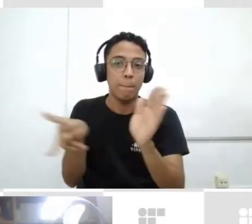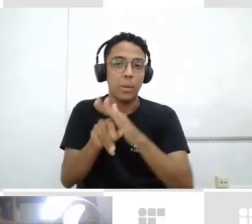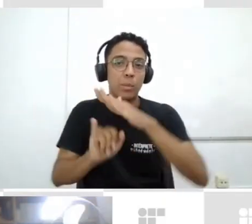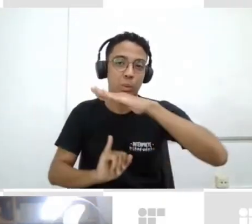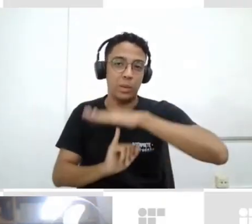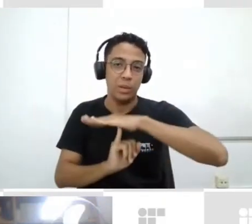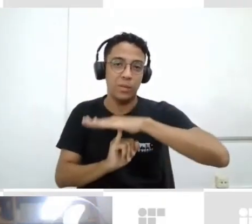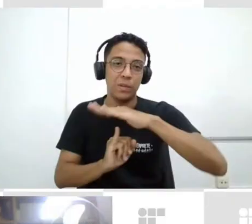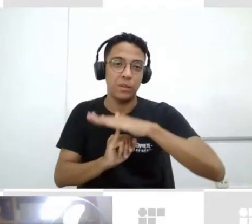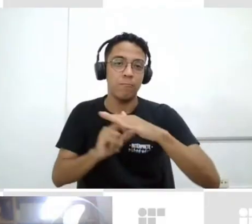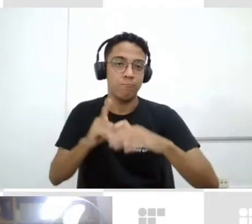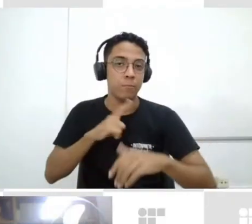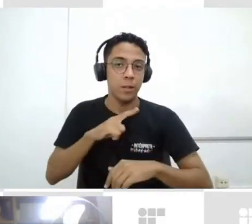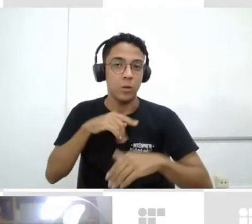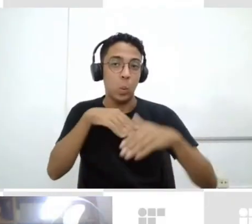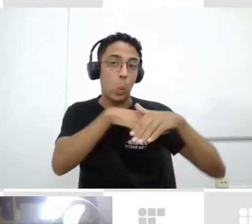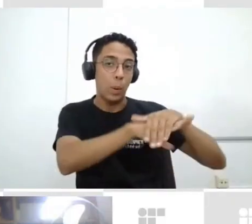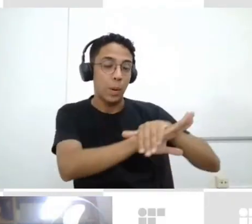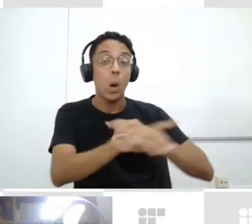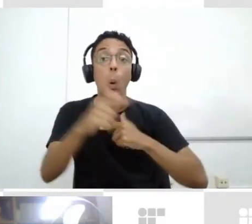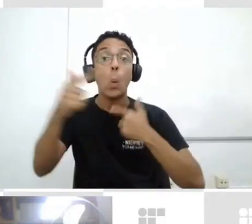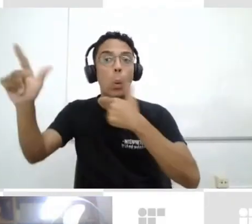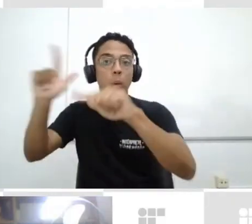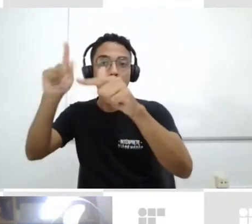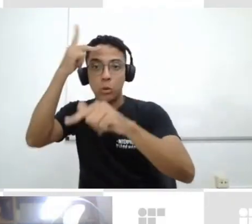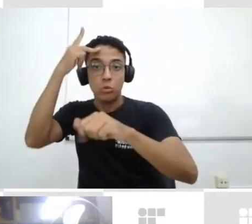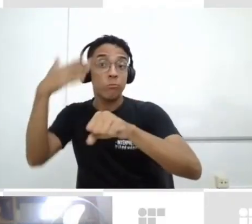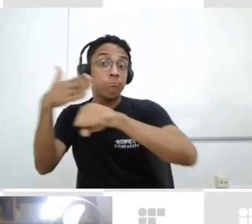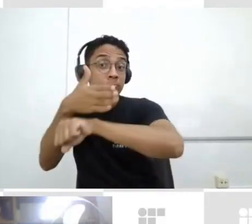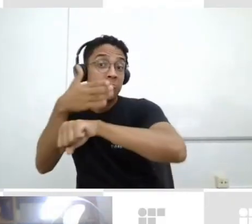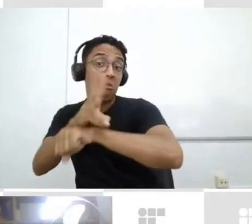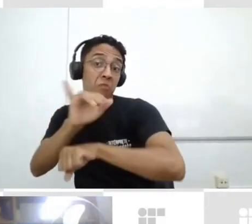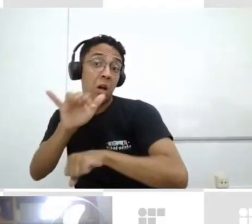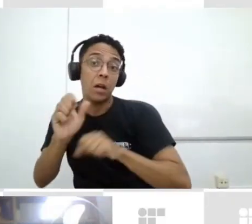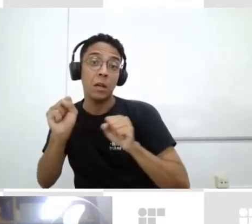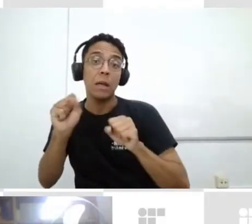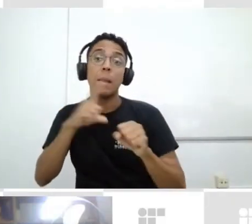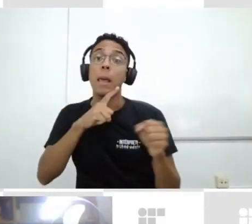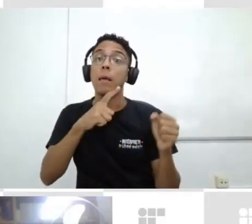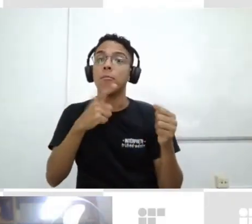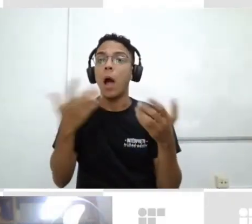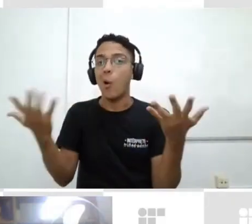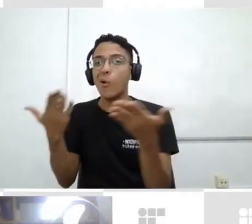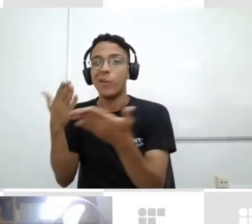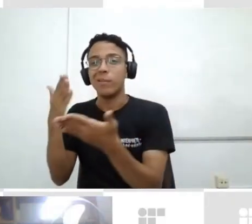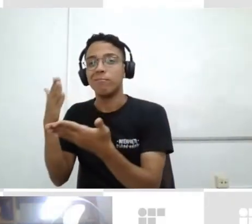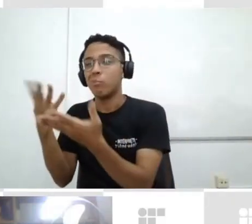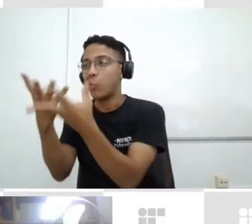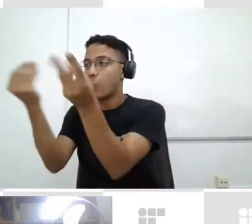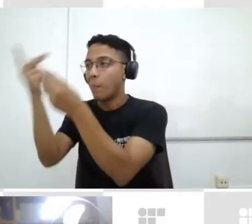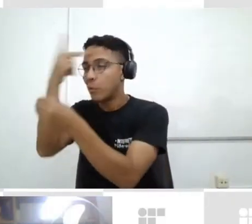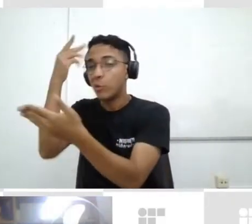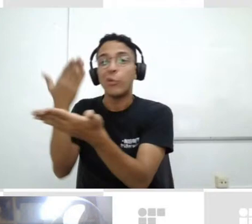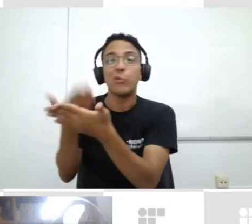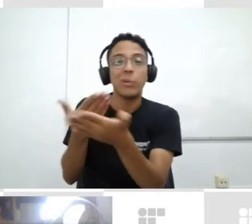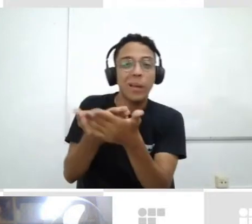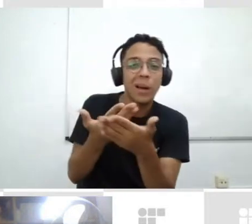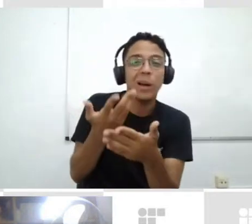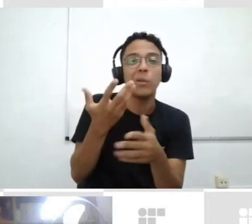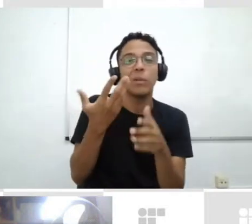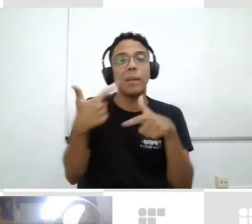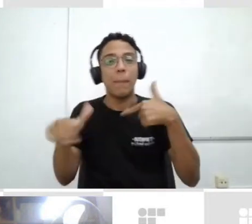Então, outras pessoas também acessarão, né? Muita gente tem aula agora, tem outros compromissos e não pôde estar de